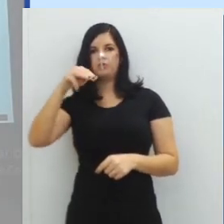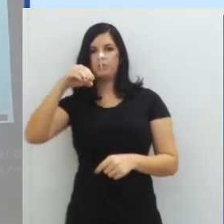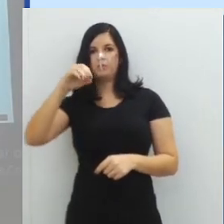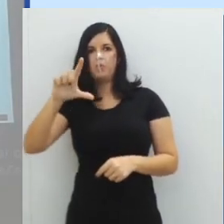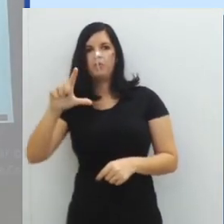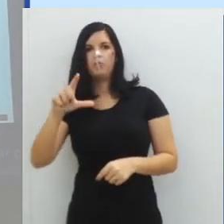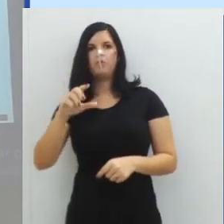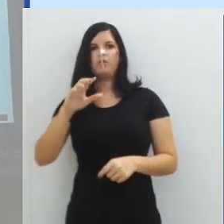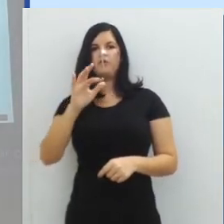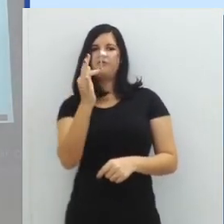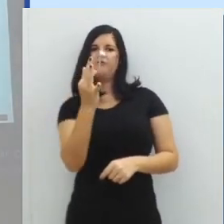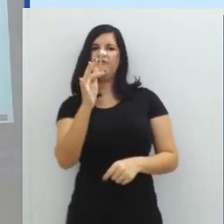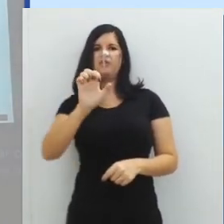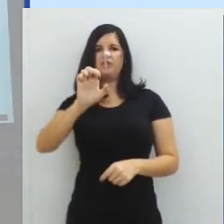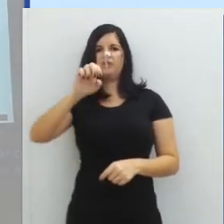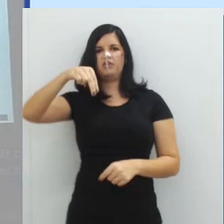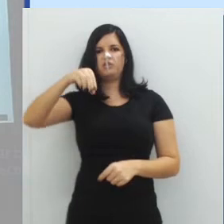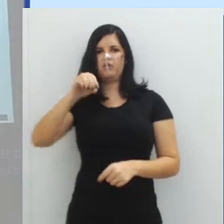o amarelo de